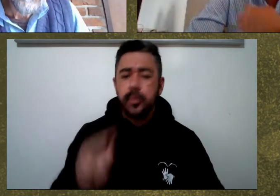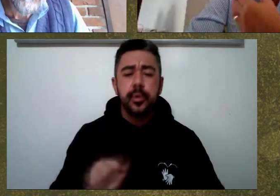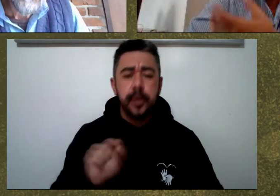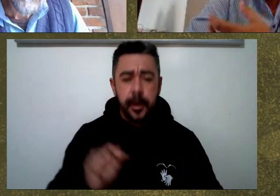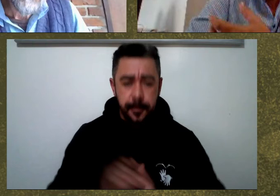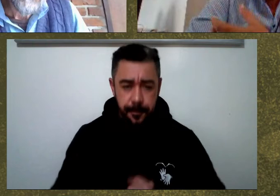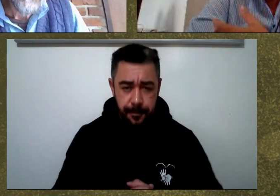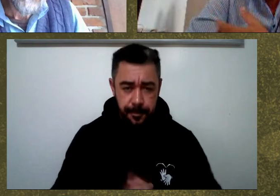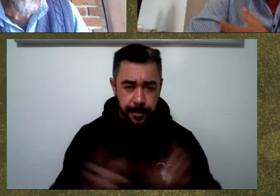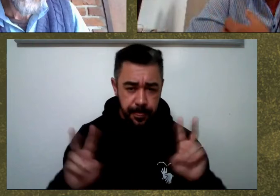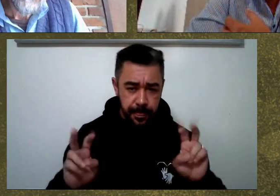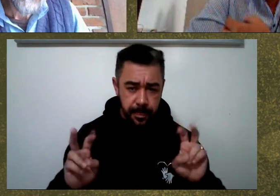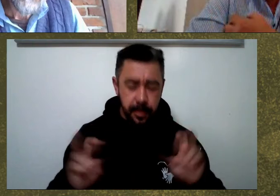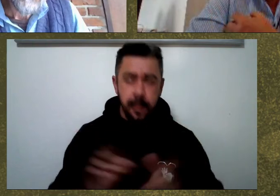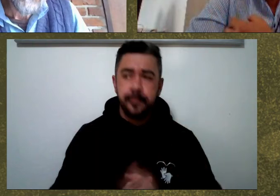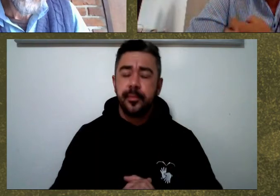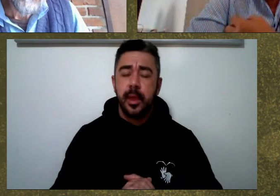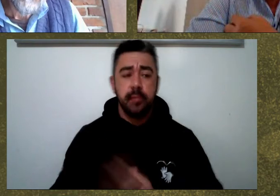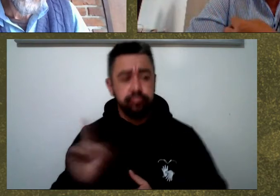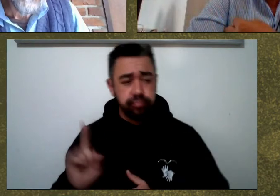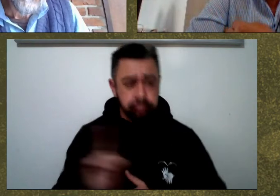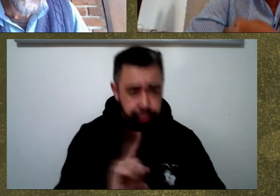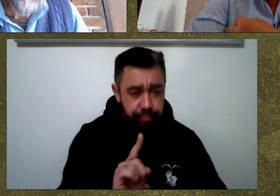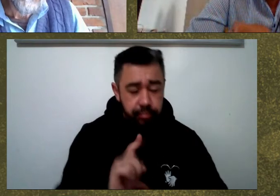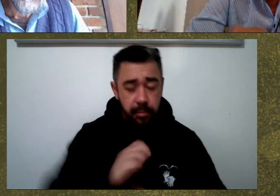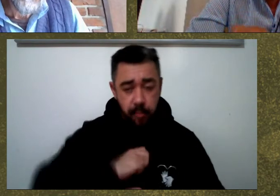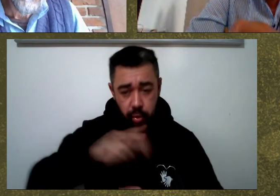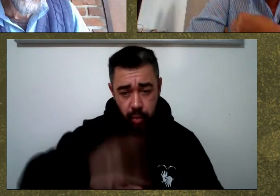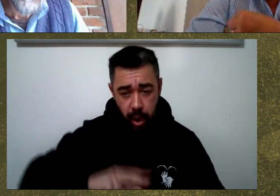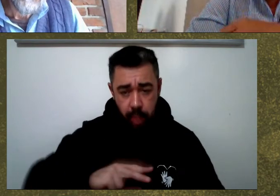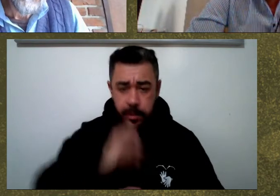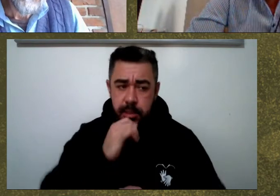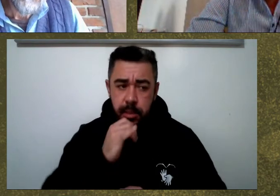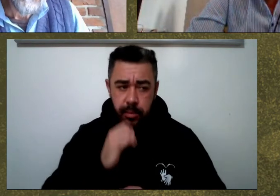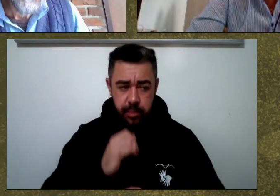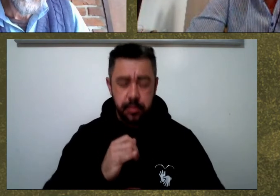a abordagem portuguesa é de